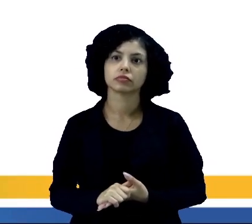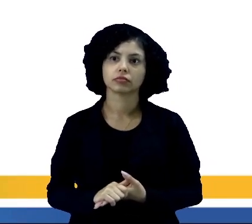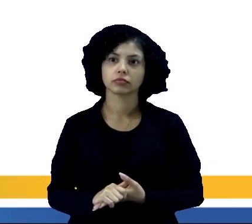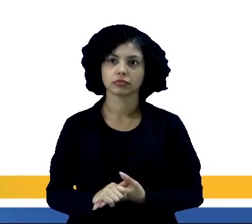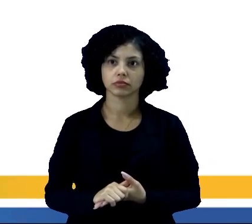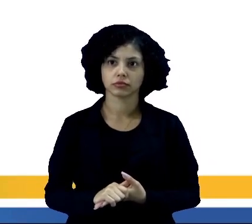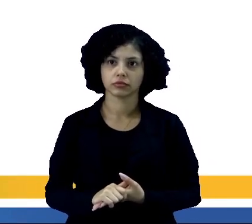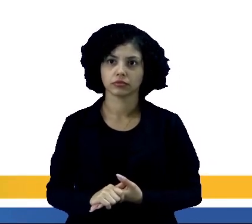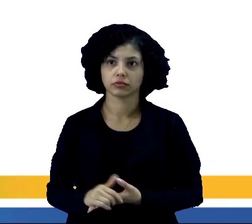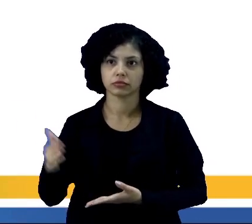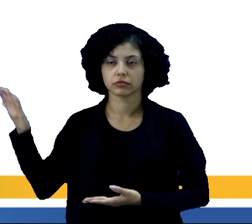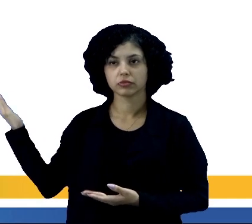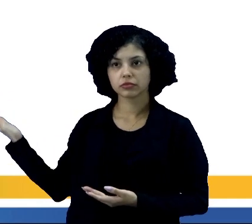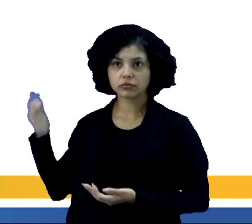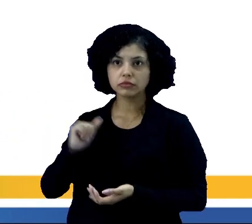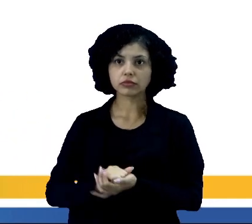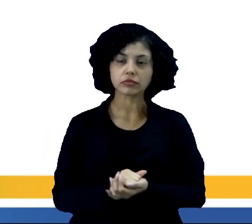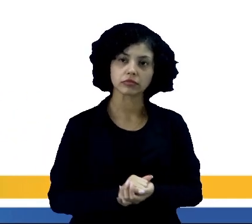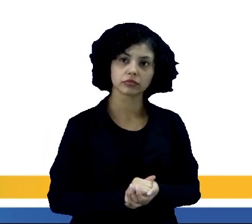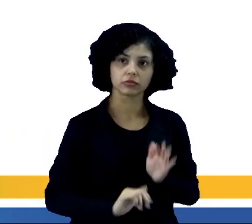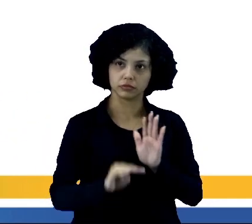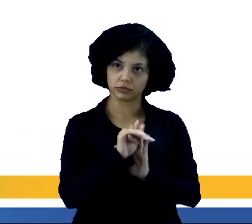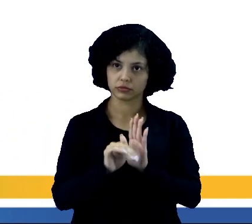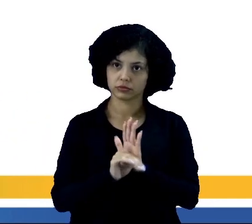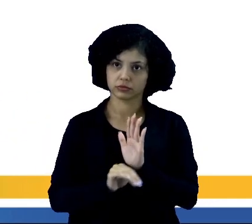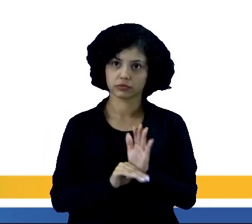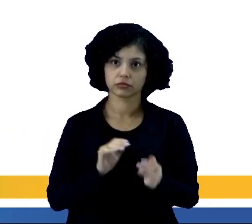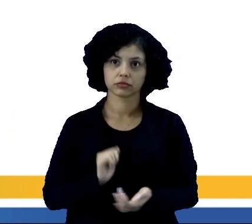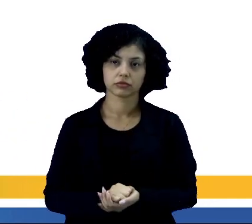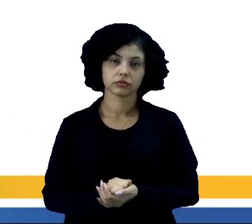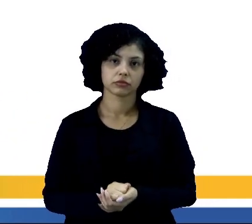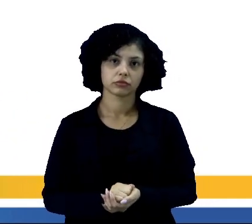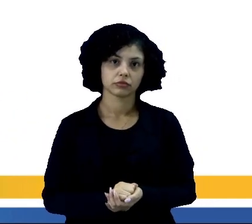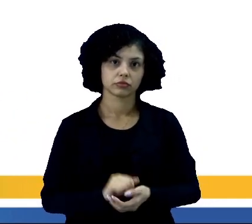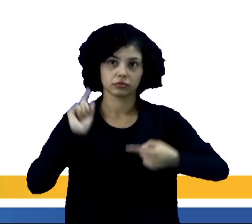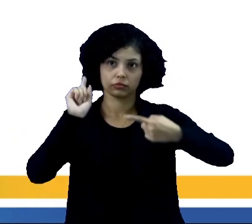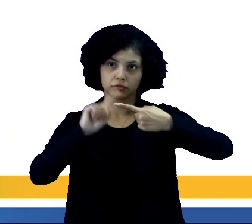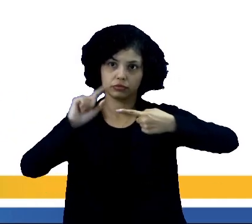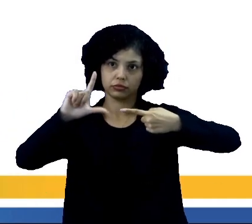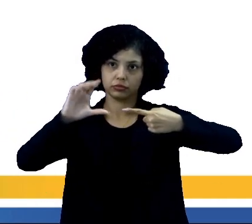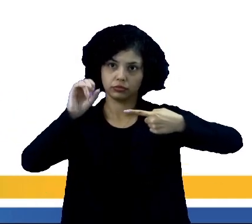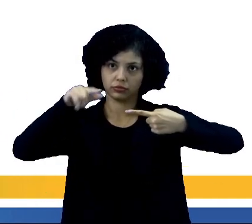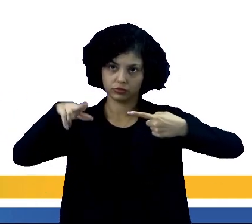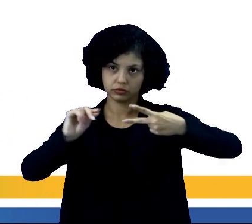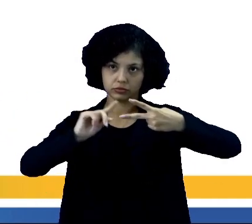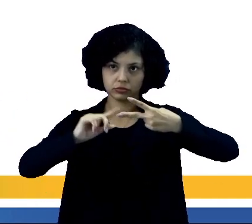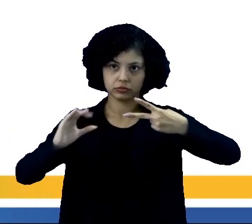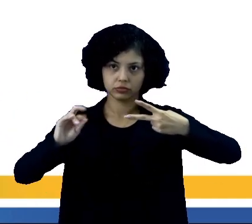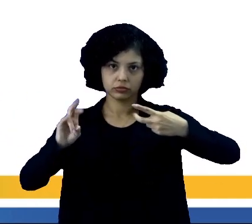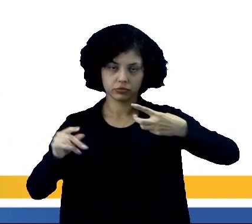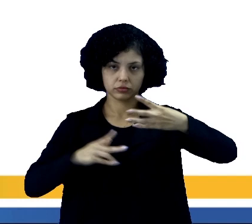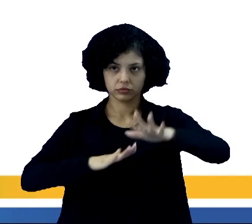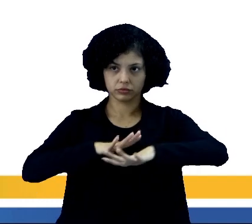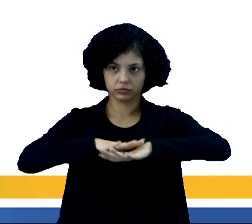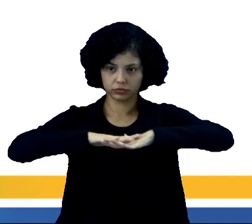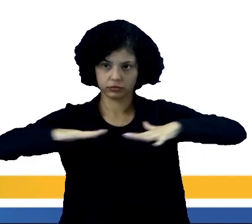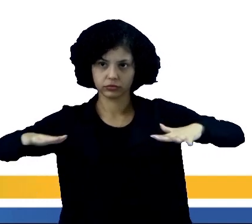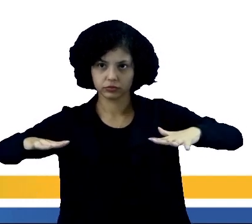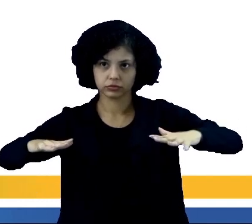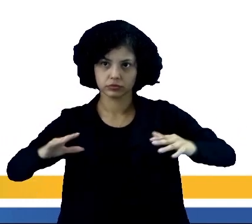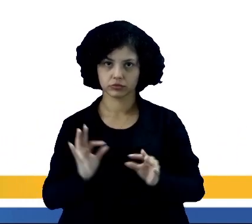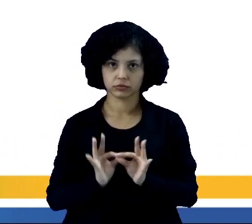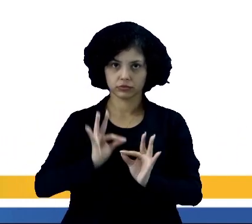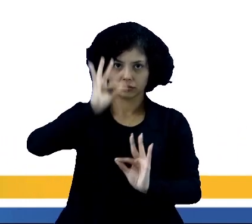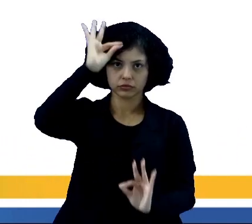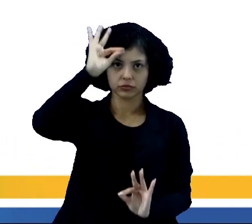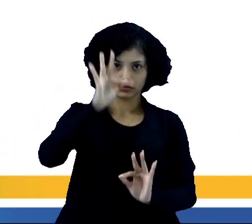mundo... Opa, voltando aqui, vamos lá. Ó. Classificação dos ossos. Os ossos também eles vão ser classificados em longos, curtos e planos. O